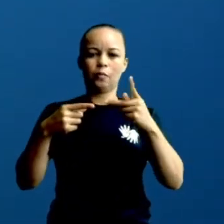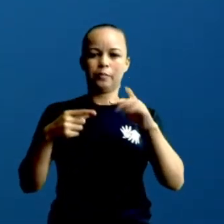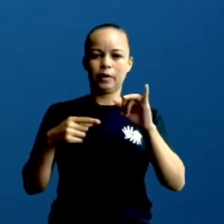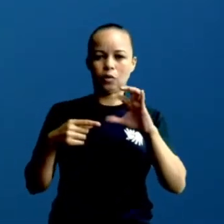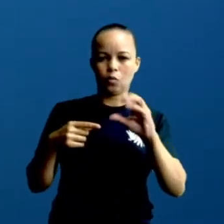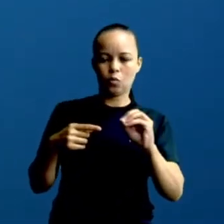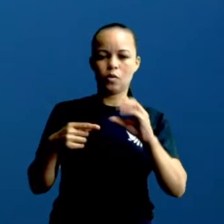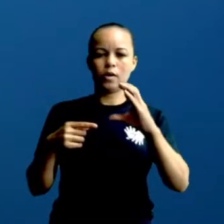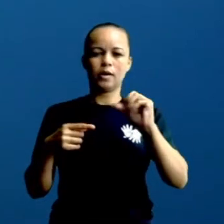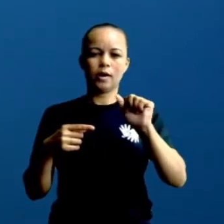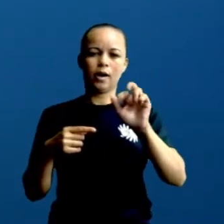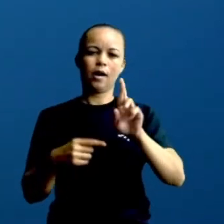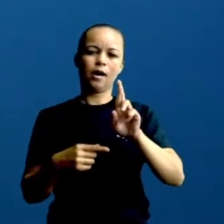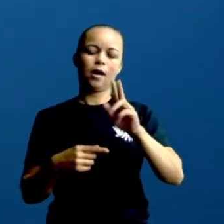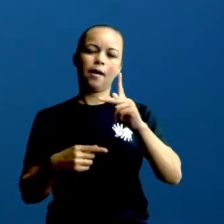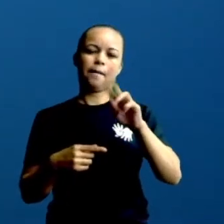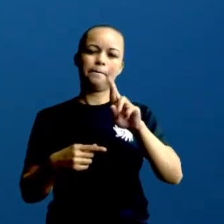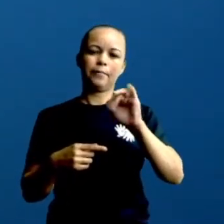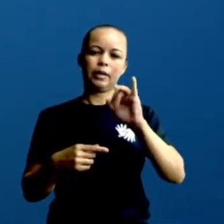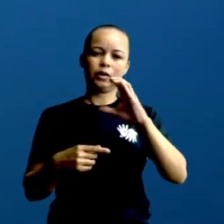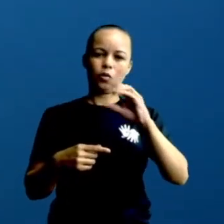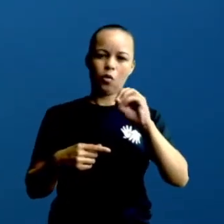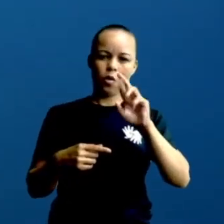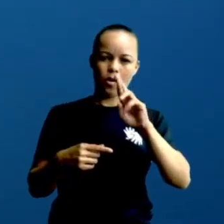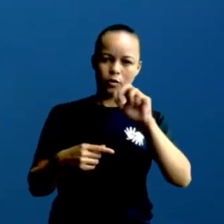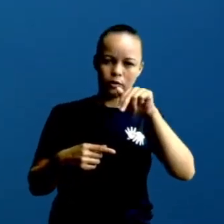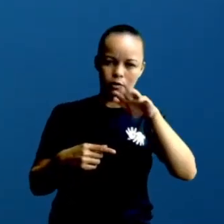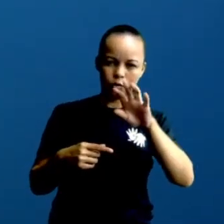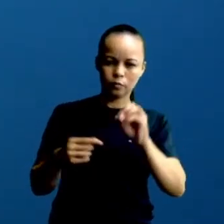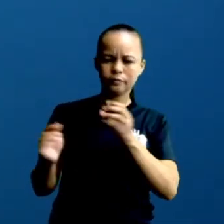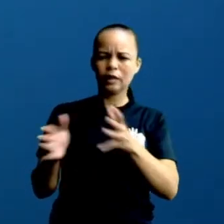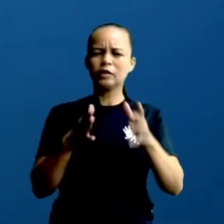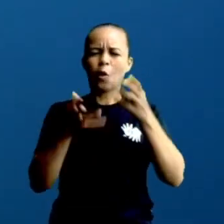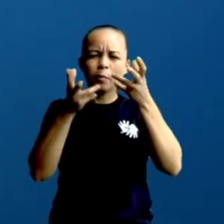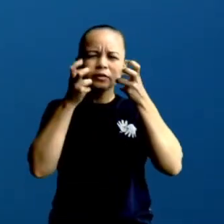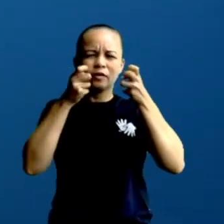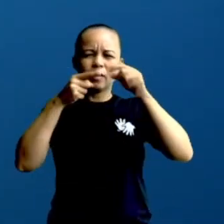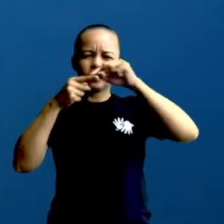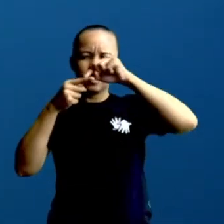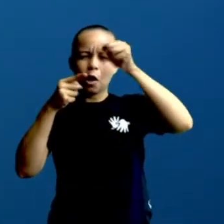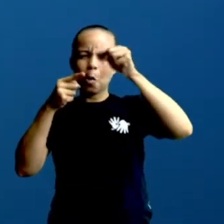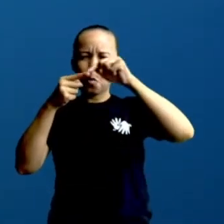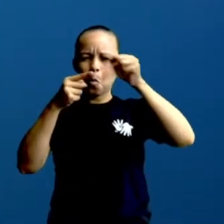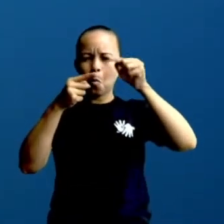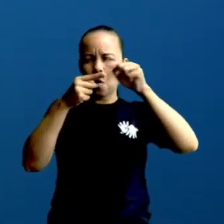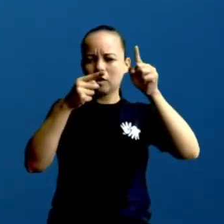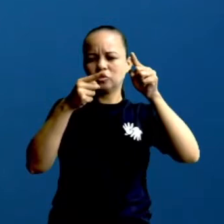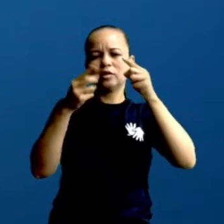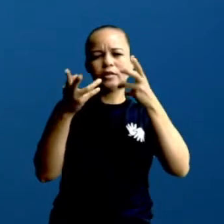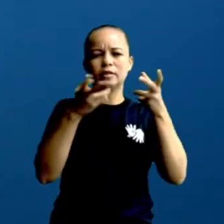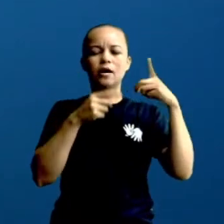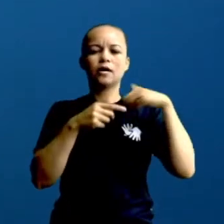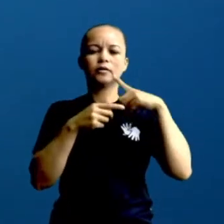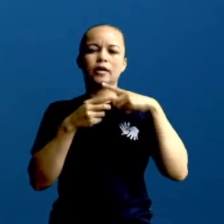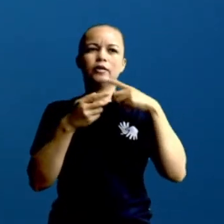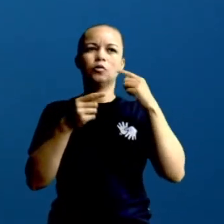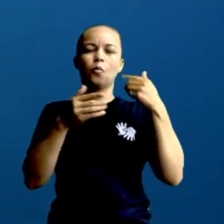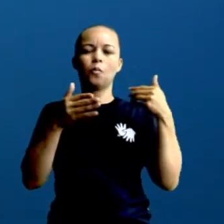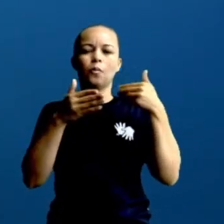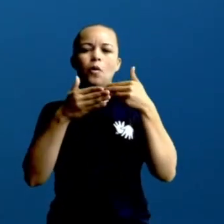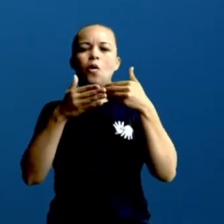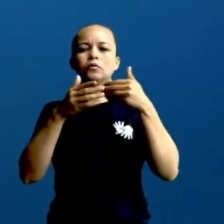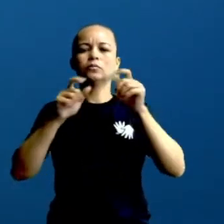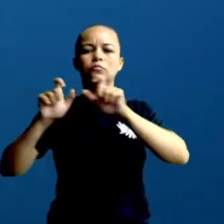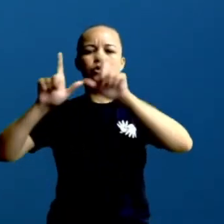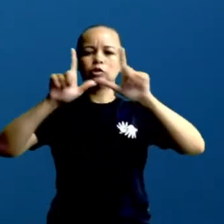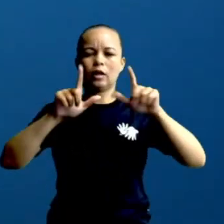Capricórnio. Se vocês olharem aí, tem umas linhazinhas que mais na frente eu vou falar no próximo slide,